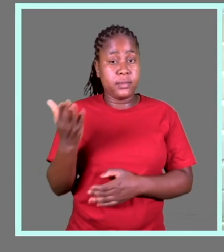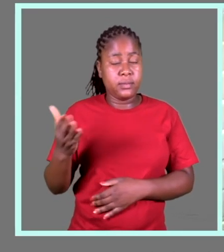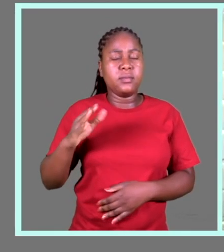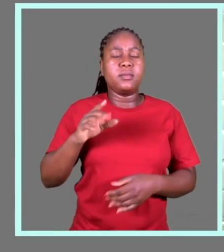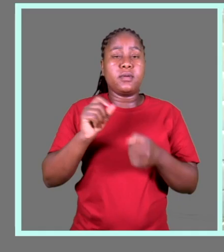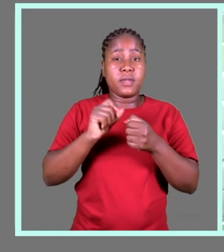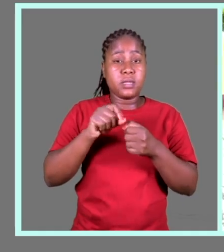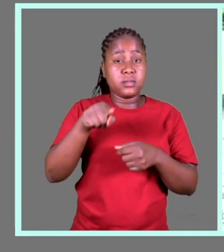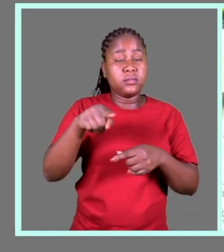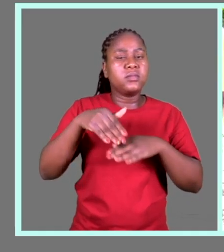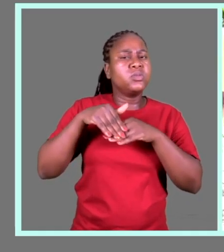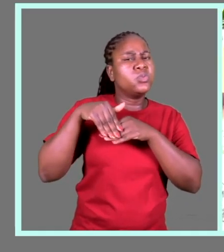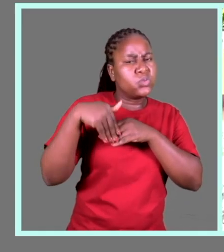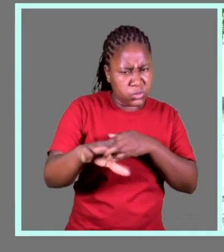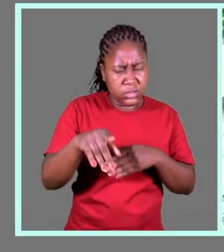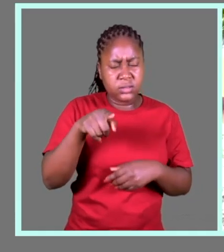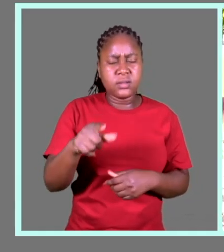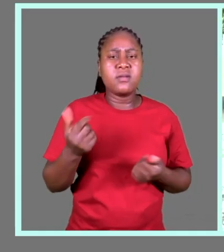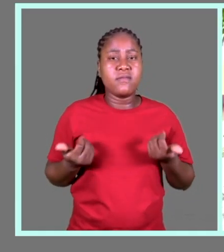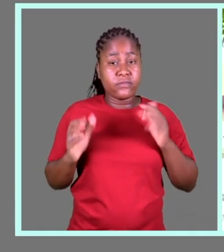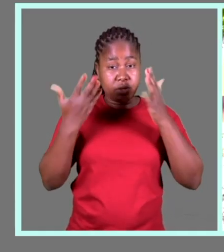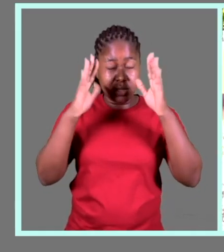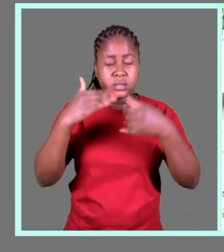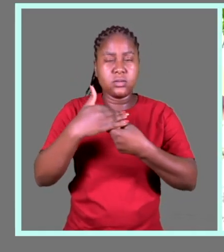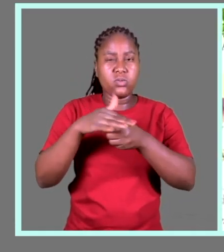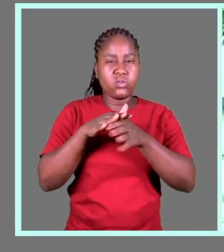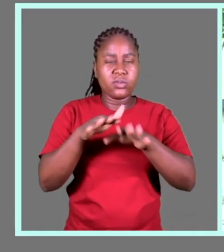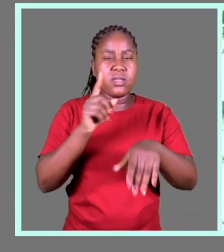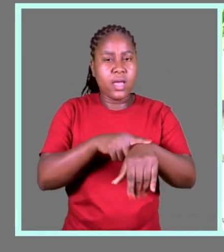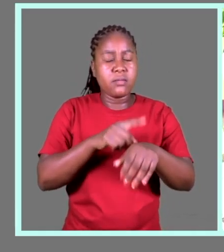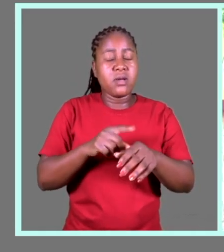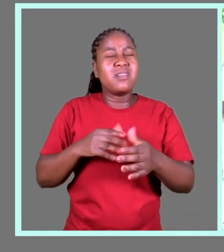males e ele fez de cada barreira uma oportunidade.